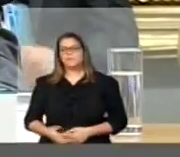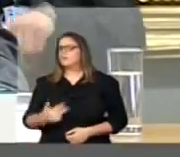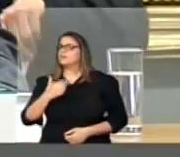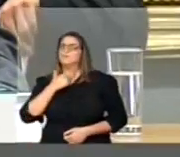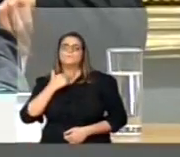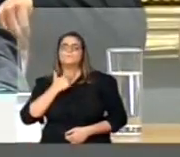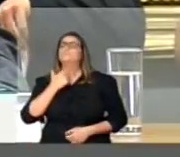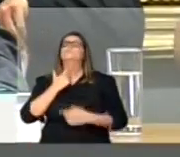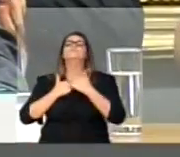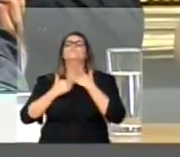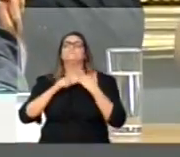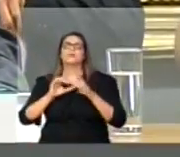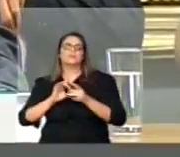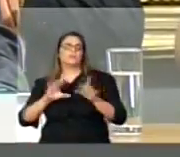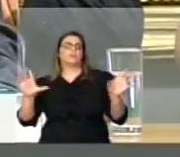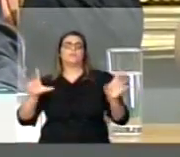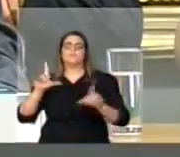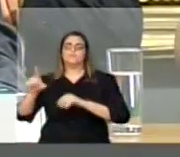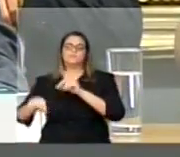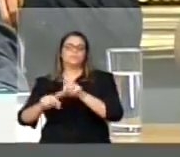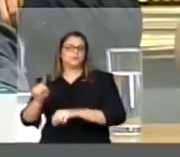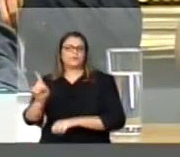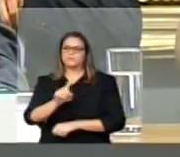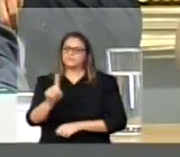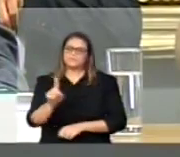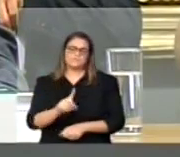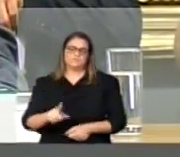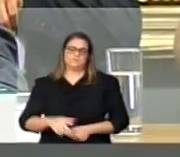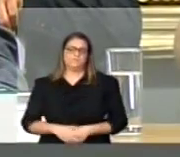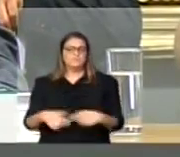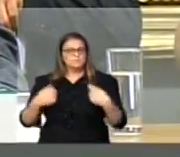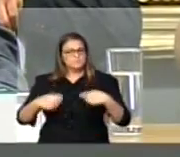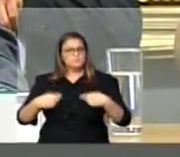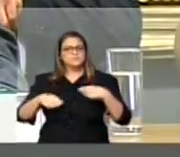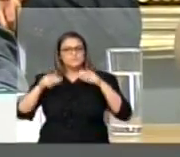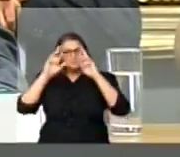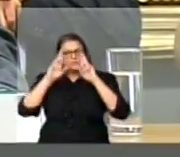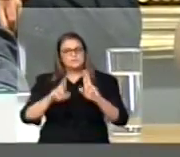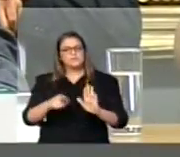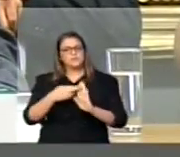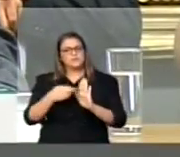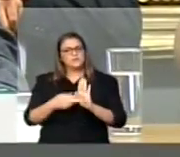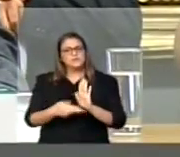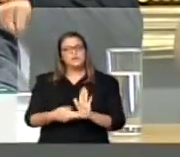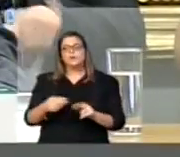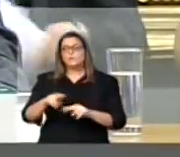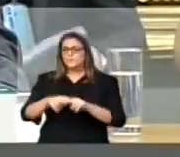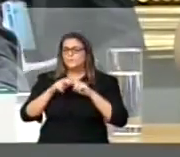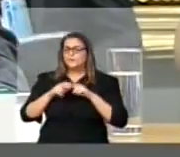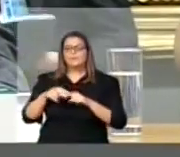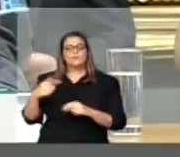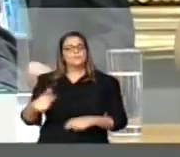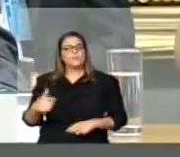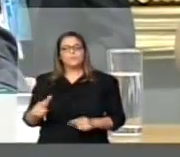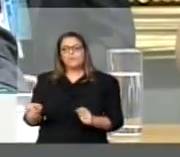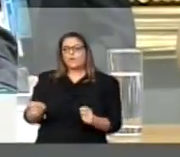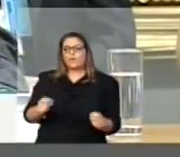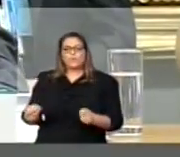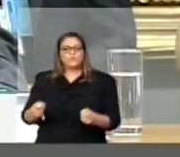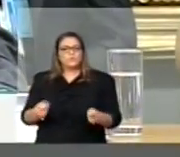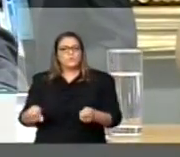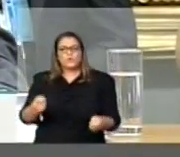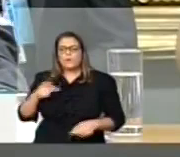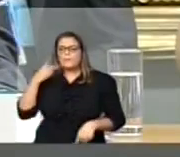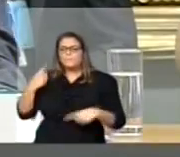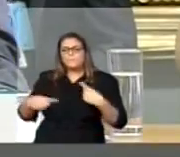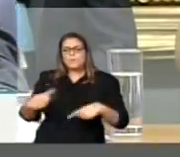prazer o orçamento sem prévia autorização legislativa. Perde-se o controle político e social sobre os recursos públicos, abrindo-se o